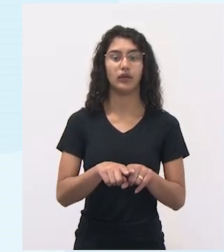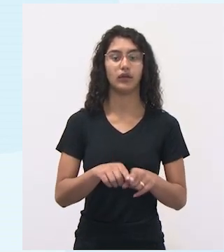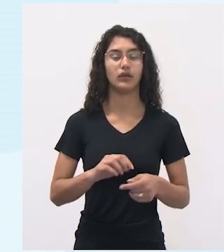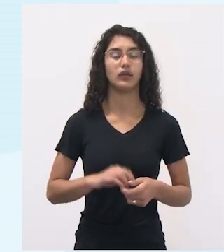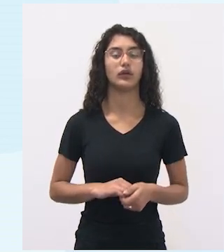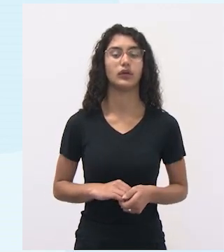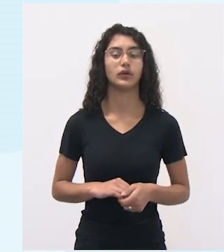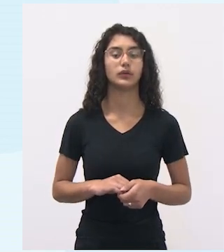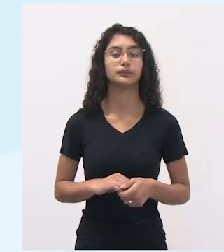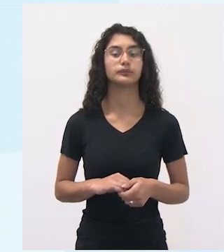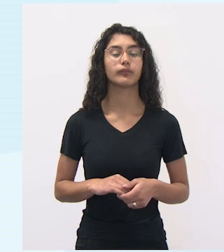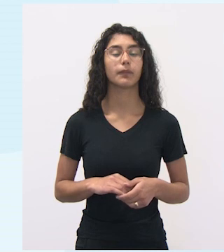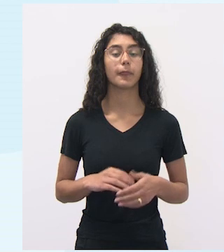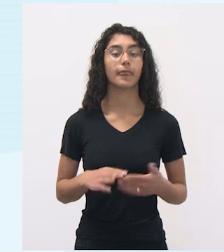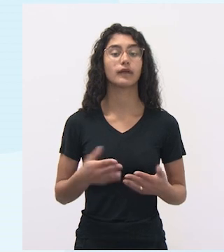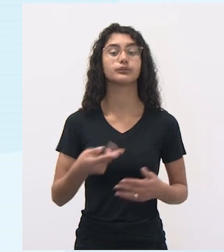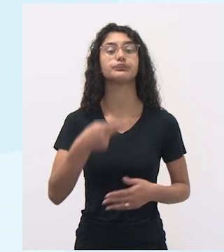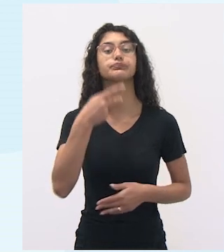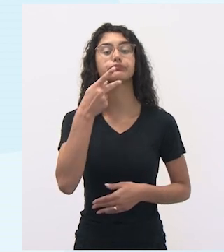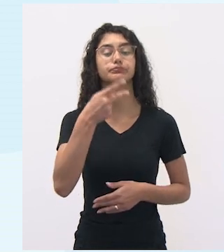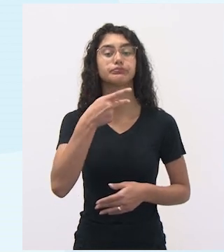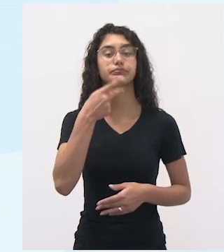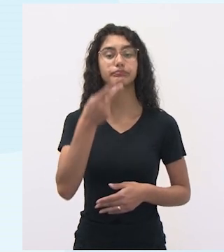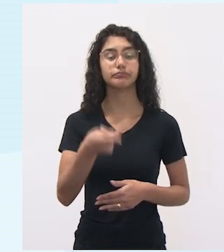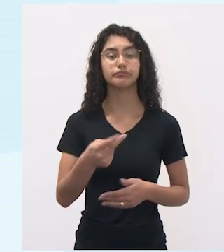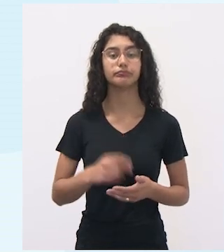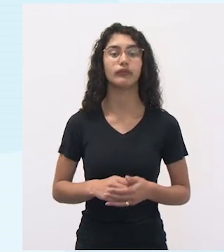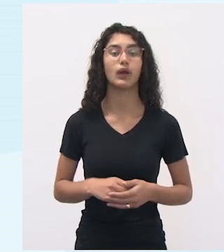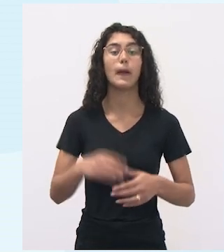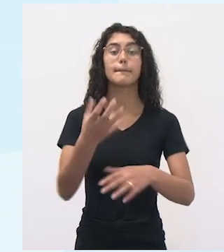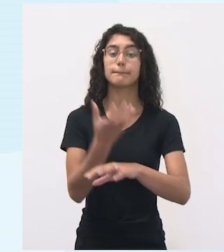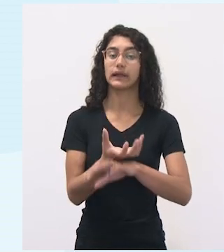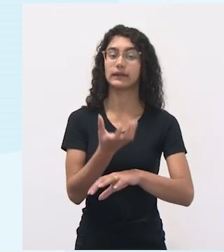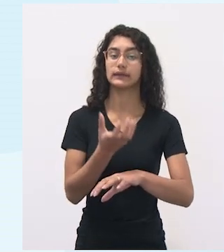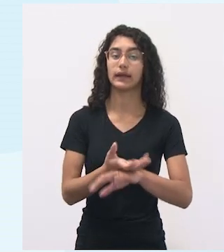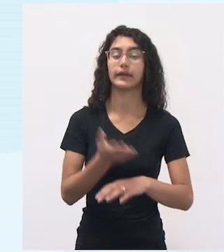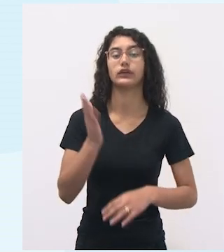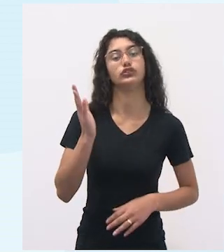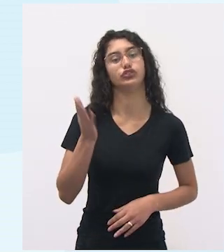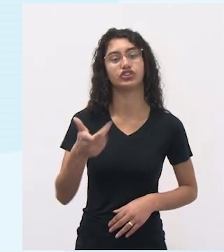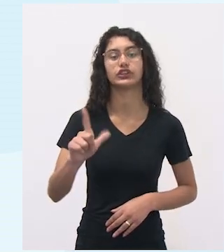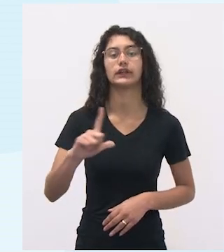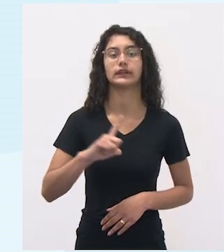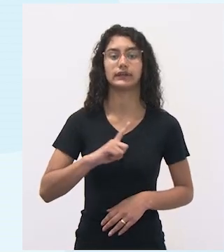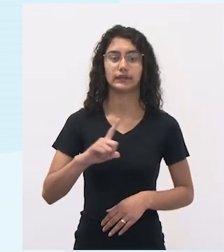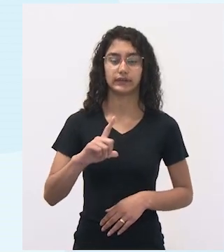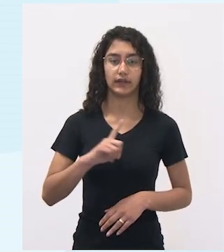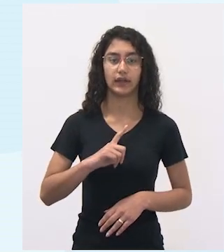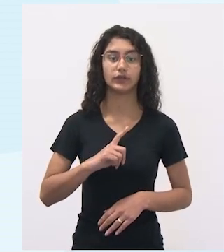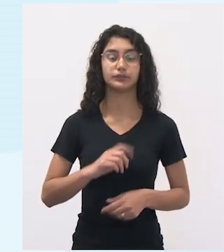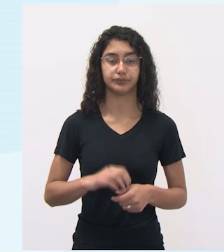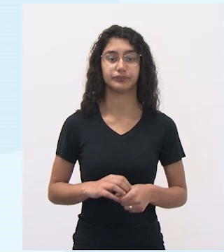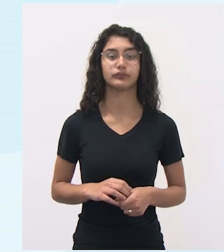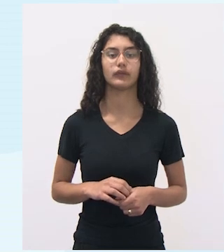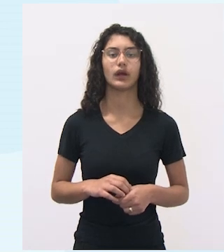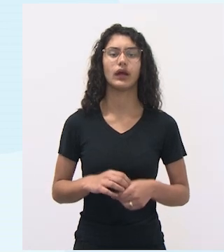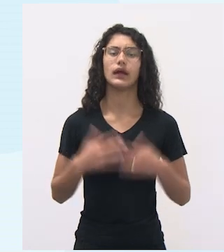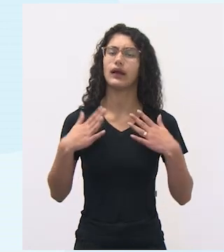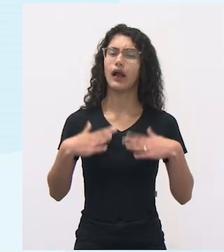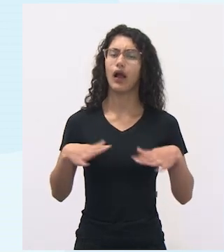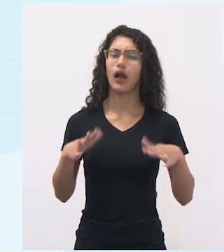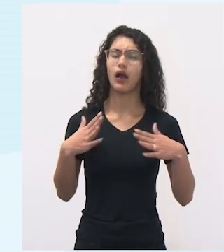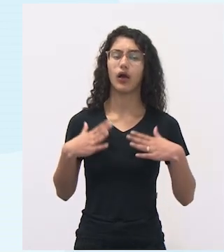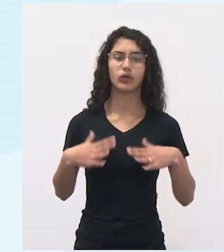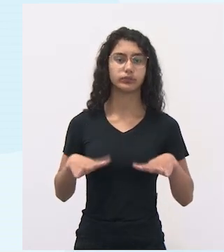nós estamos falando são recortes que estão na portaria. Então, pode ficar calmo, que não tem